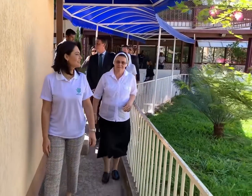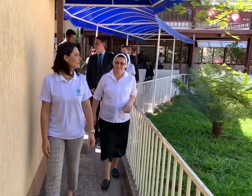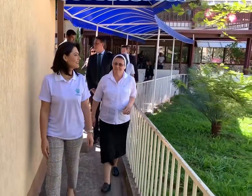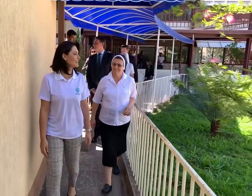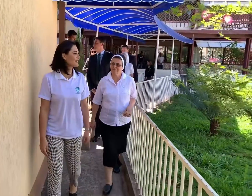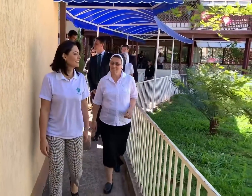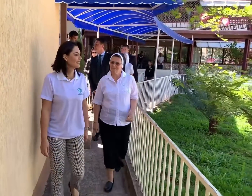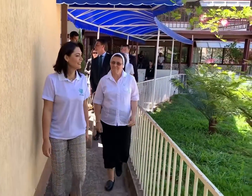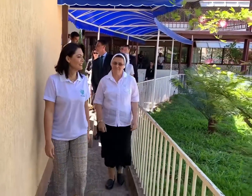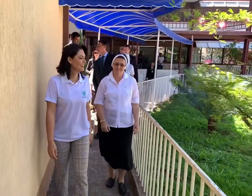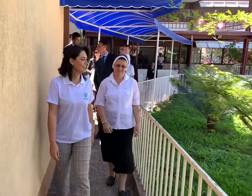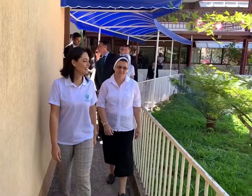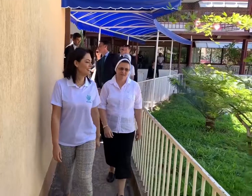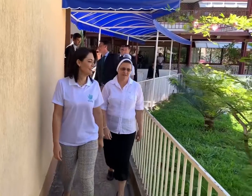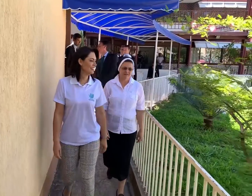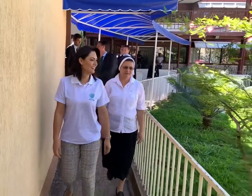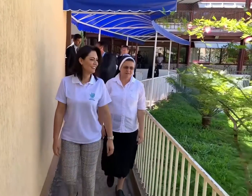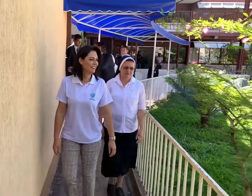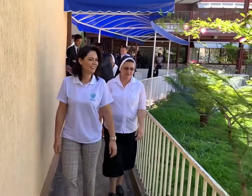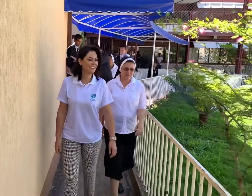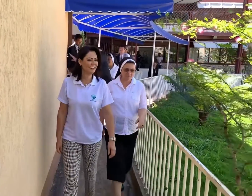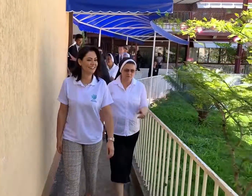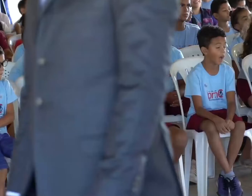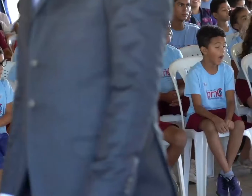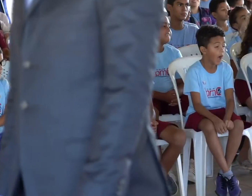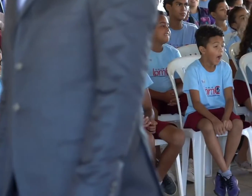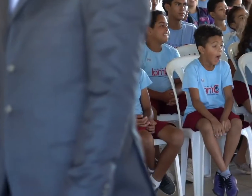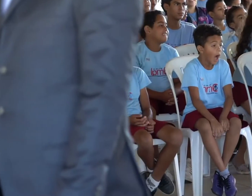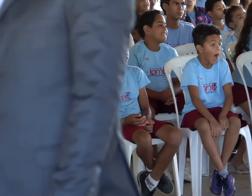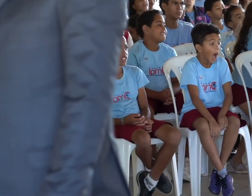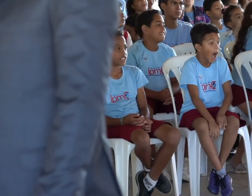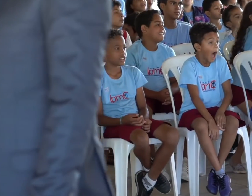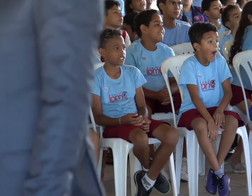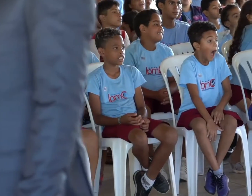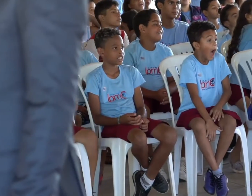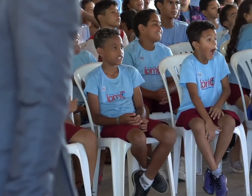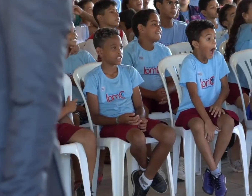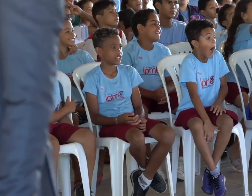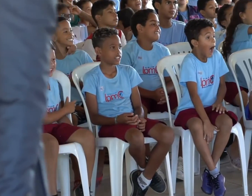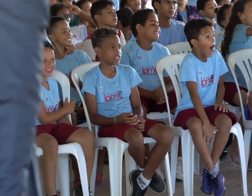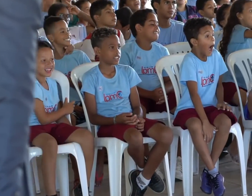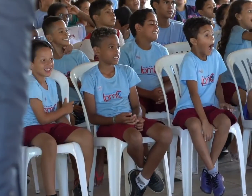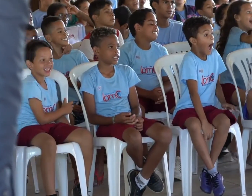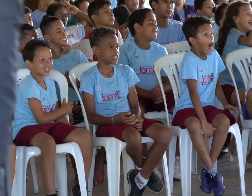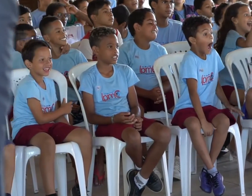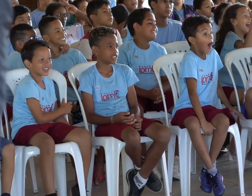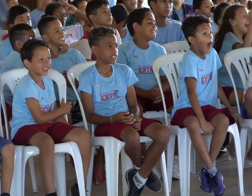querido. Vai para o Brasil, vai. Eu te